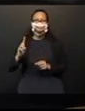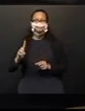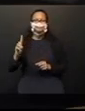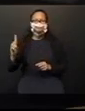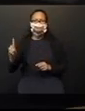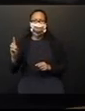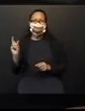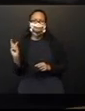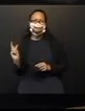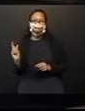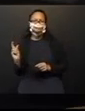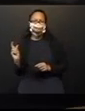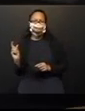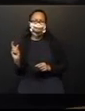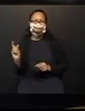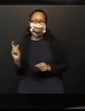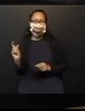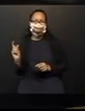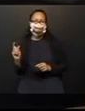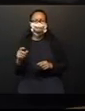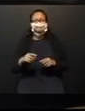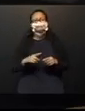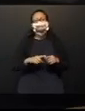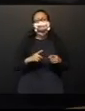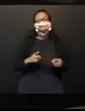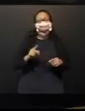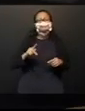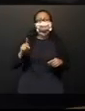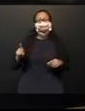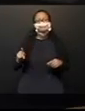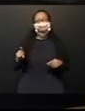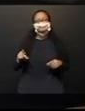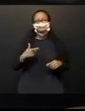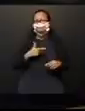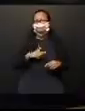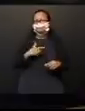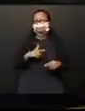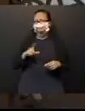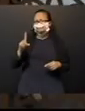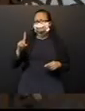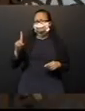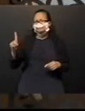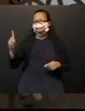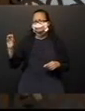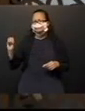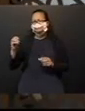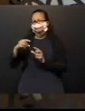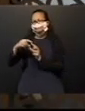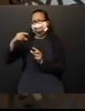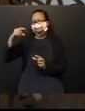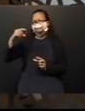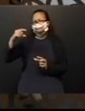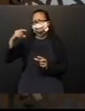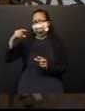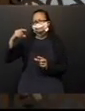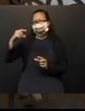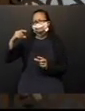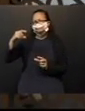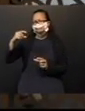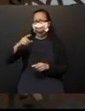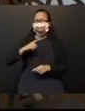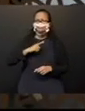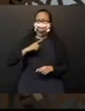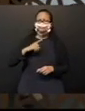unidades. Mas, professora, não tem 110 barrinhas ali, tem